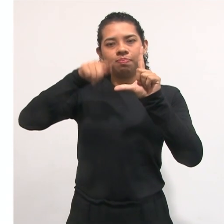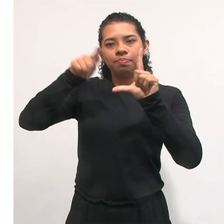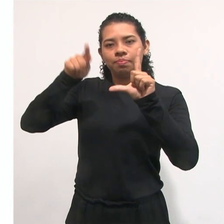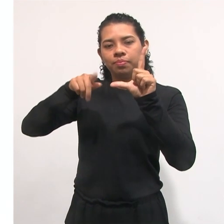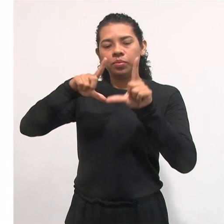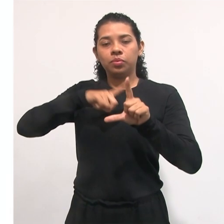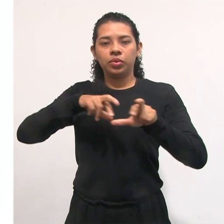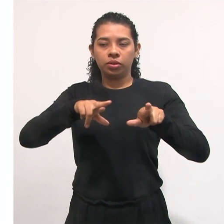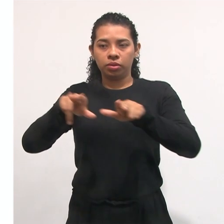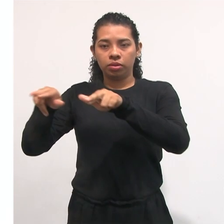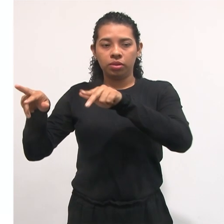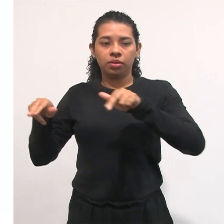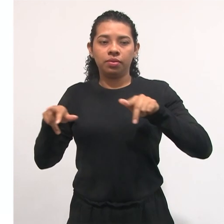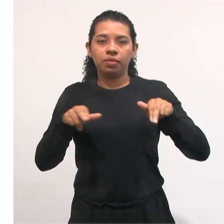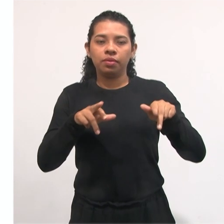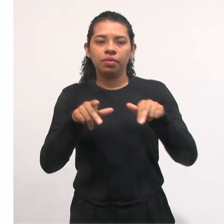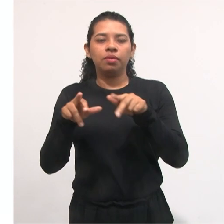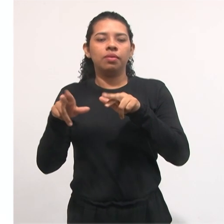Tá bom?